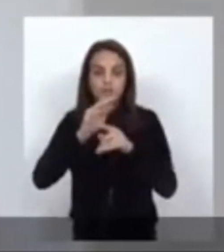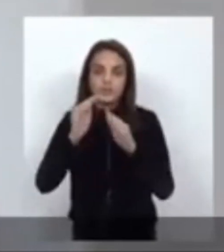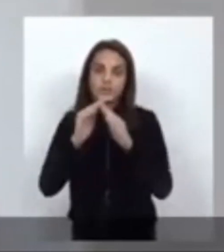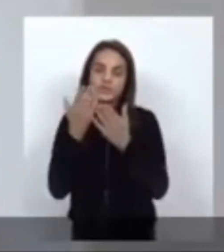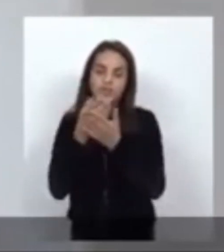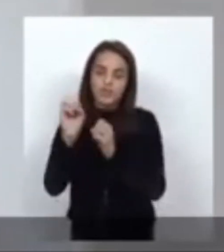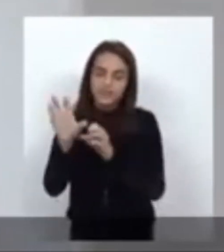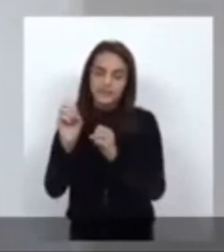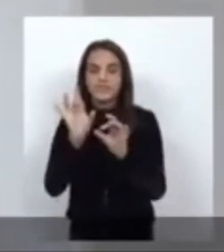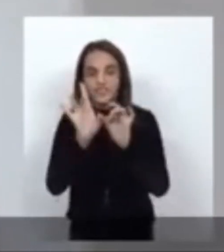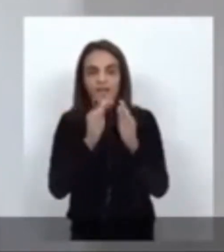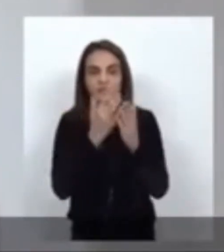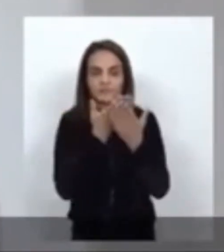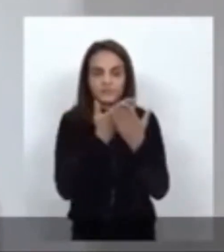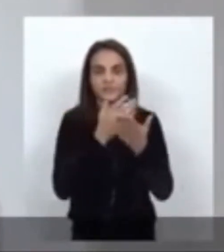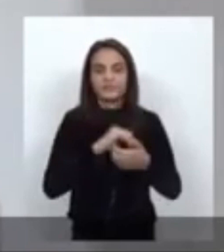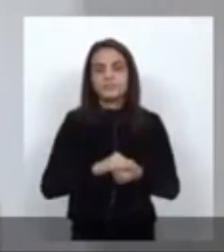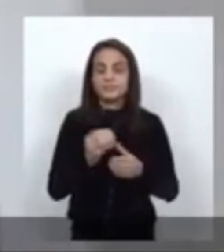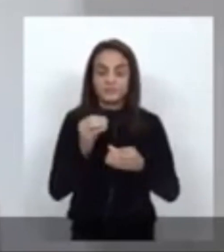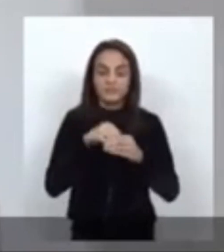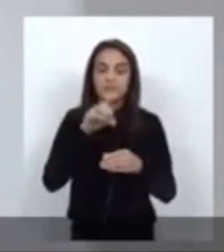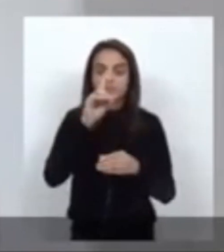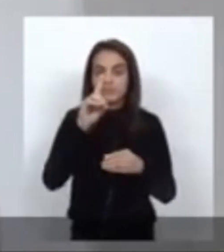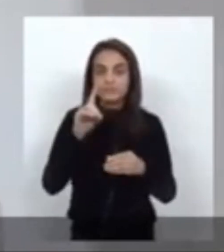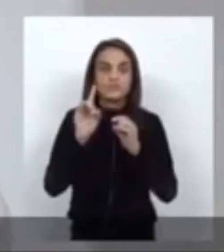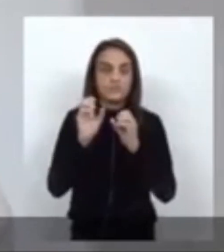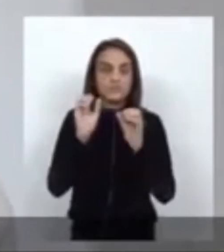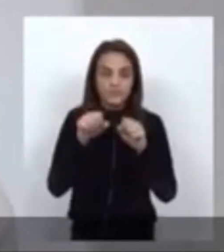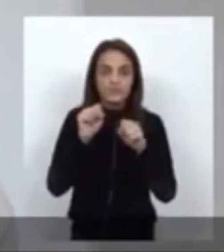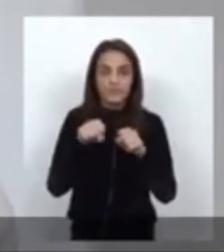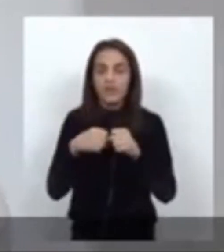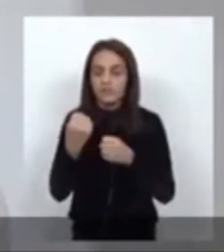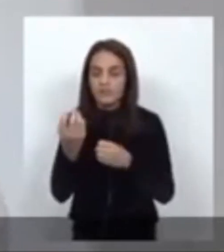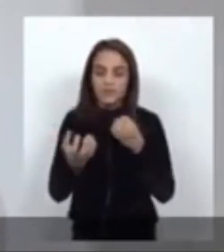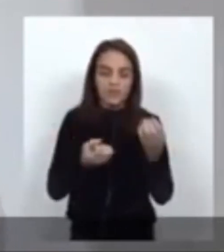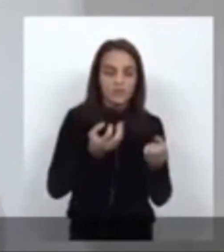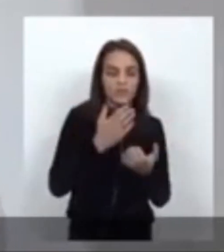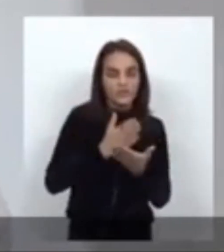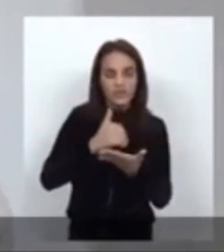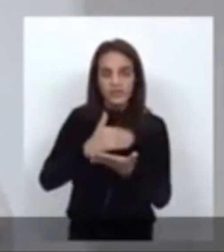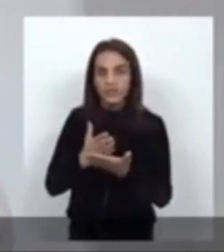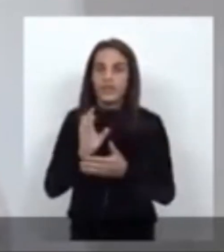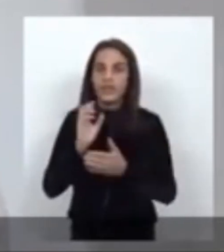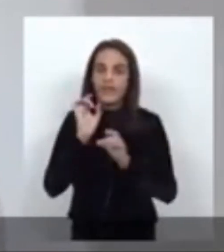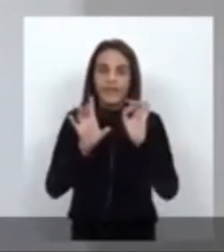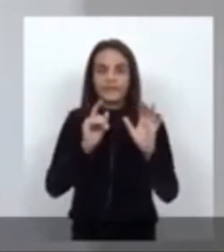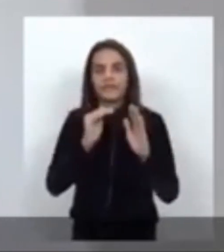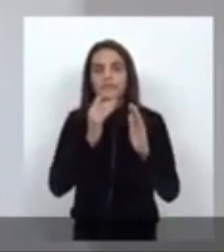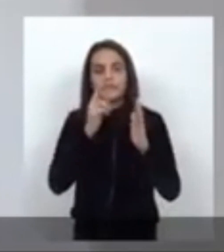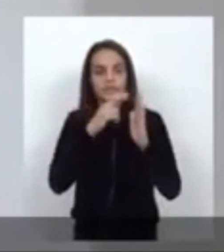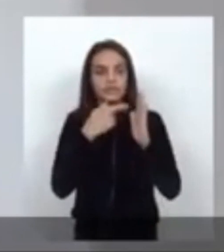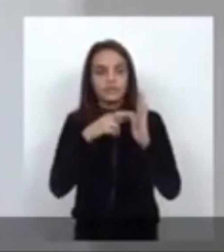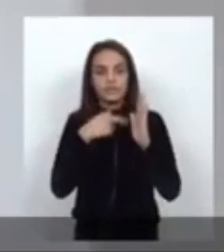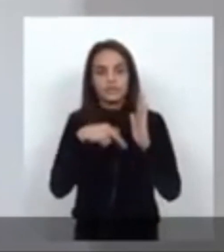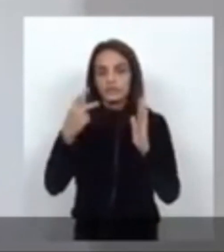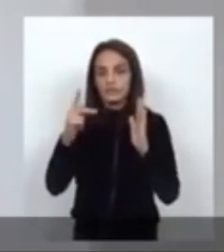Os supervisores dentro da diretoria se distribuem para que ele registre, cada um registre da sua unidade escolar. Claro que